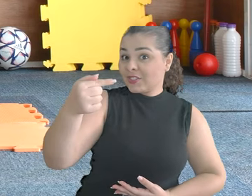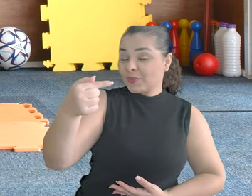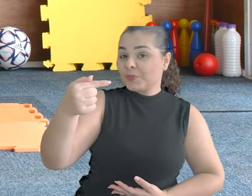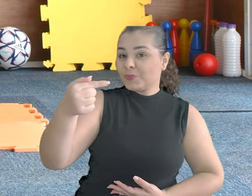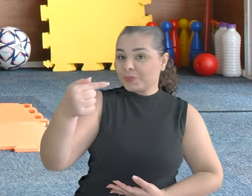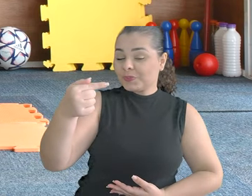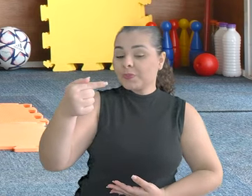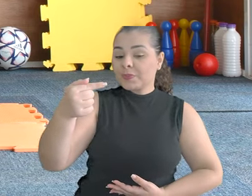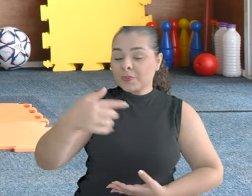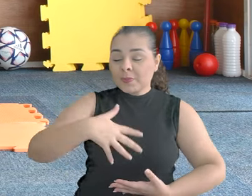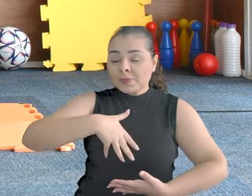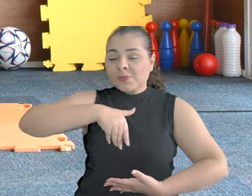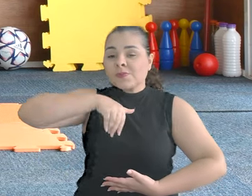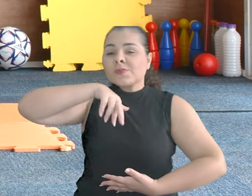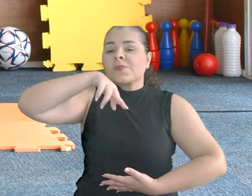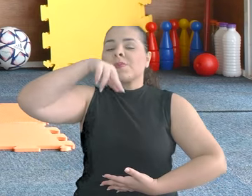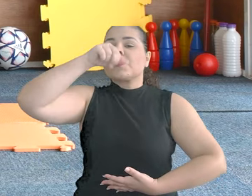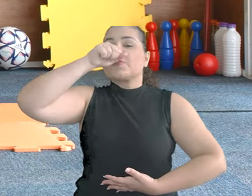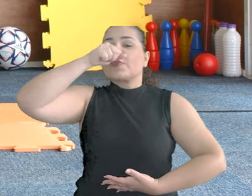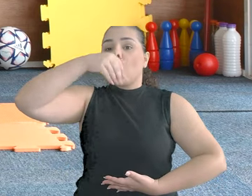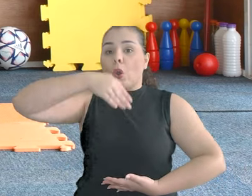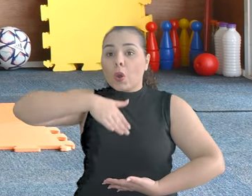sete oito